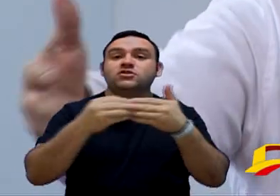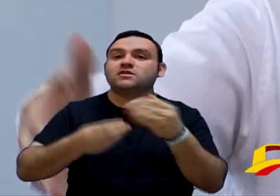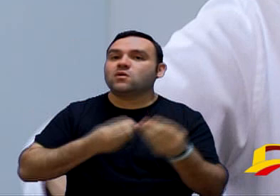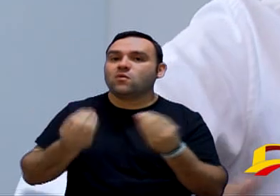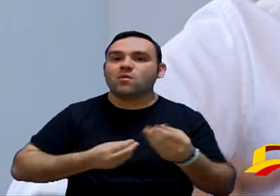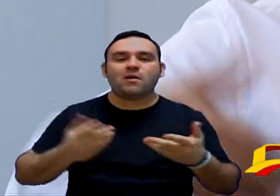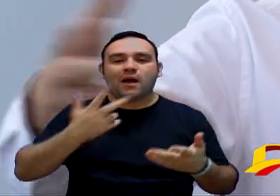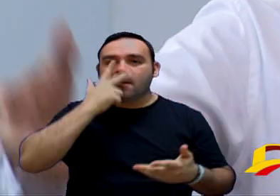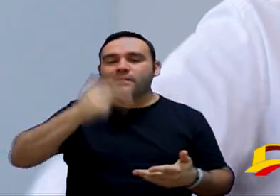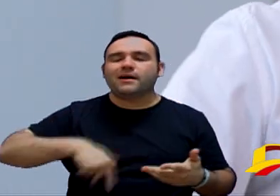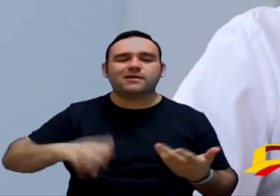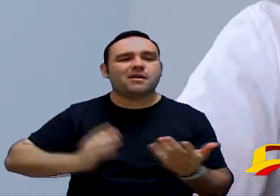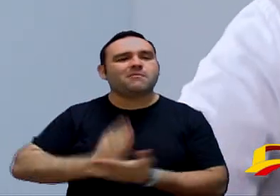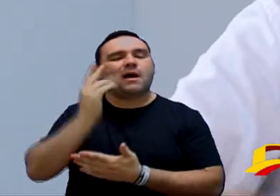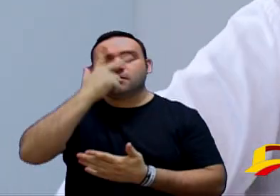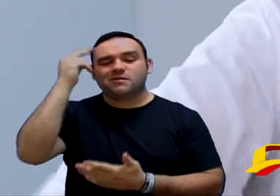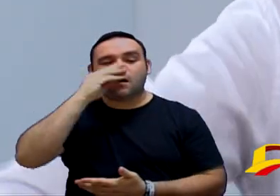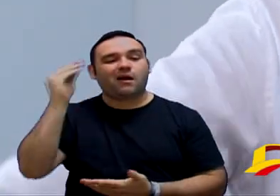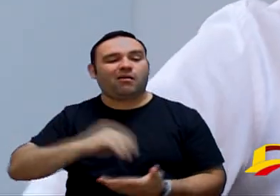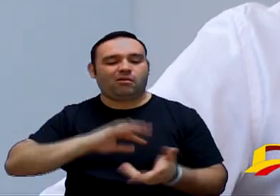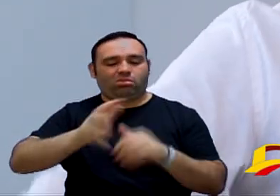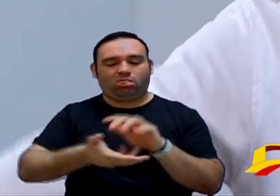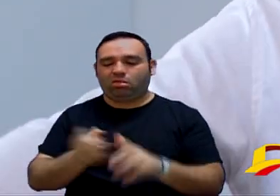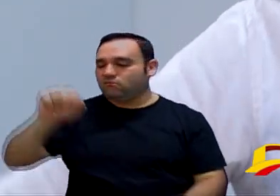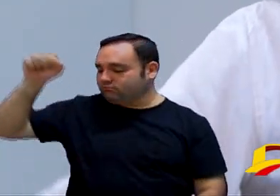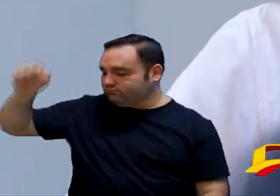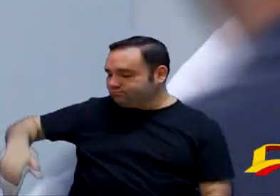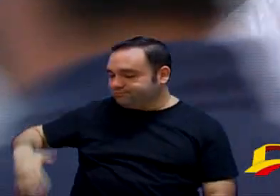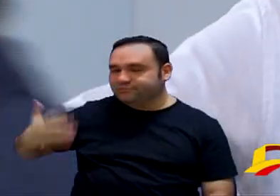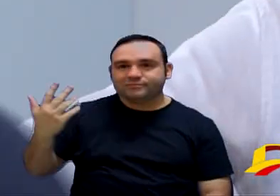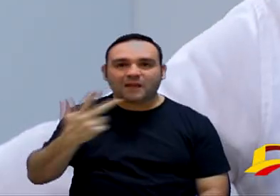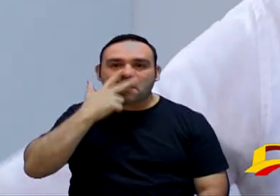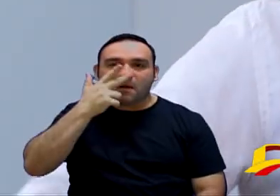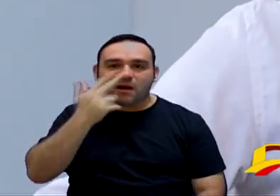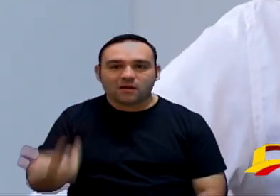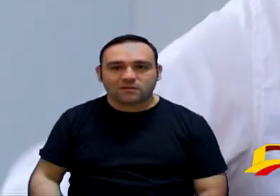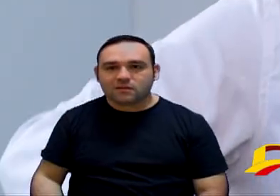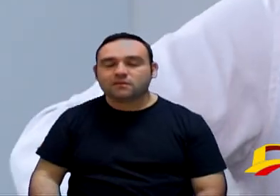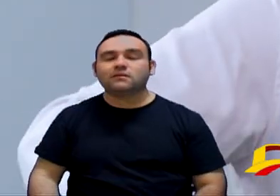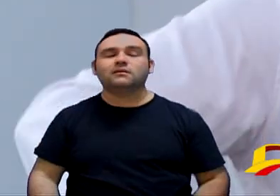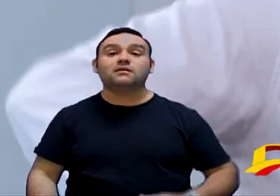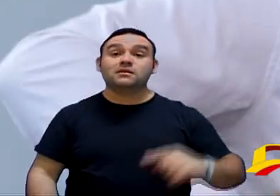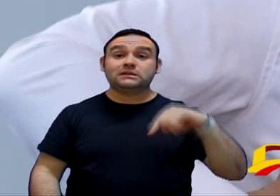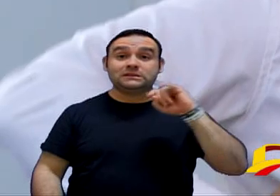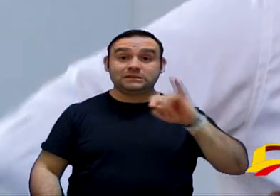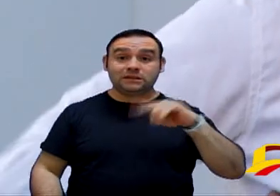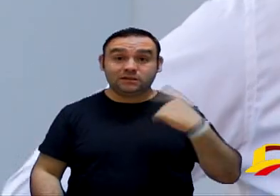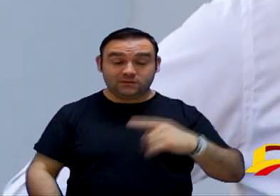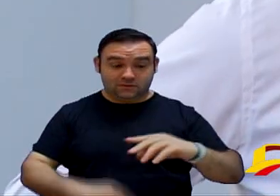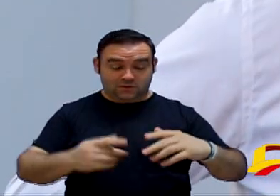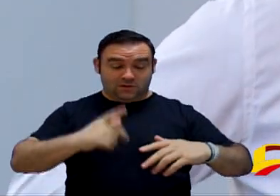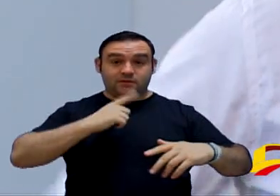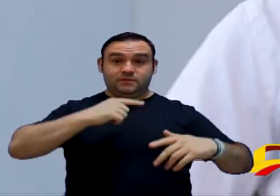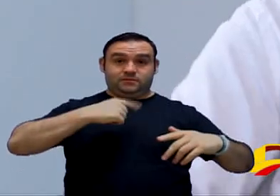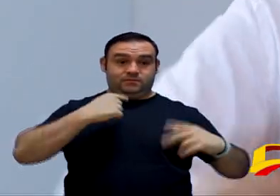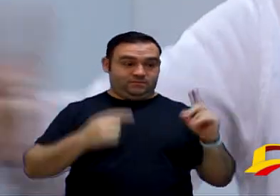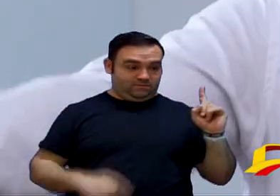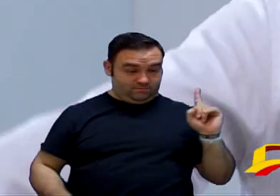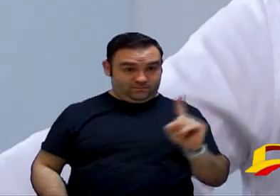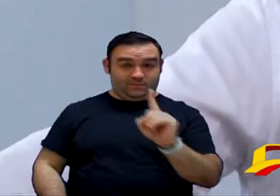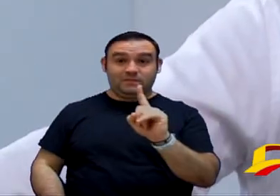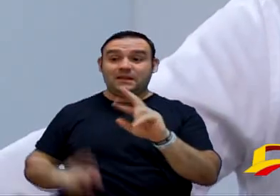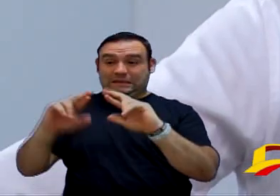parece que passa lá ninguém liga parece que amassa joga no no na lixeira se a gente não colocar demanda embaixo do braço fazer